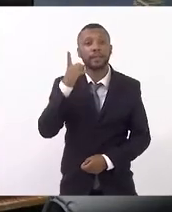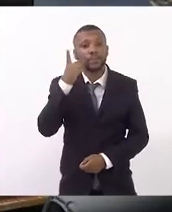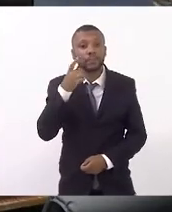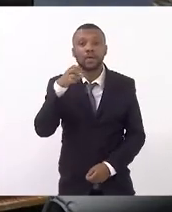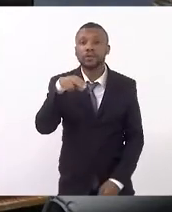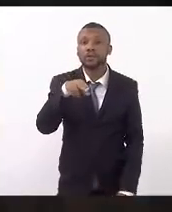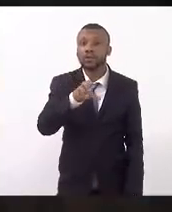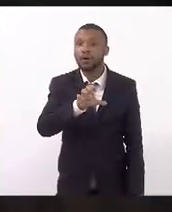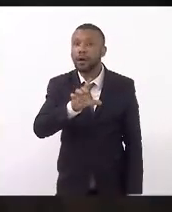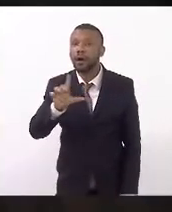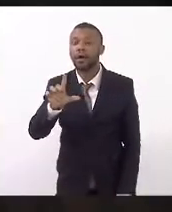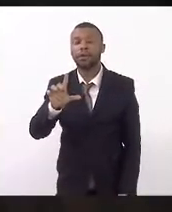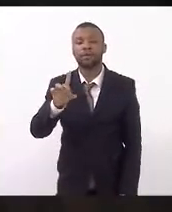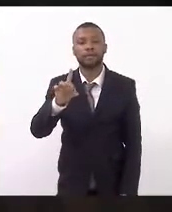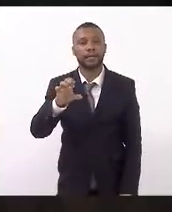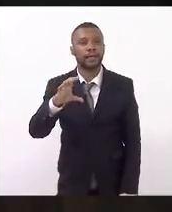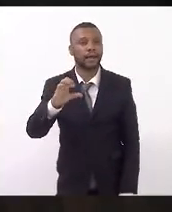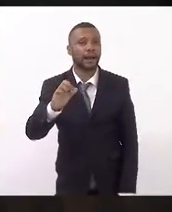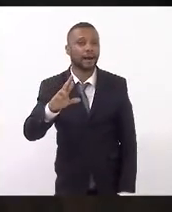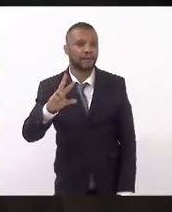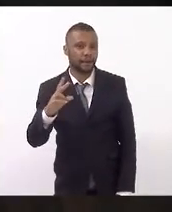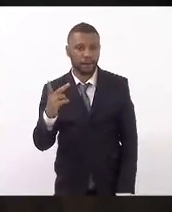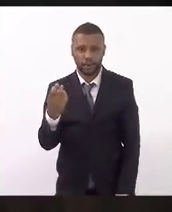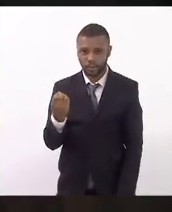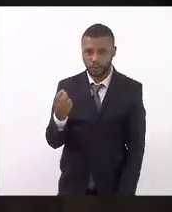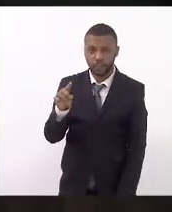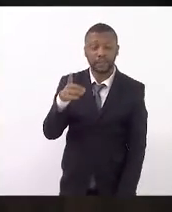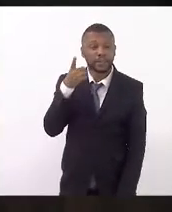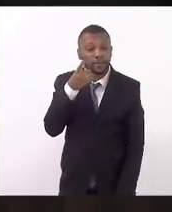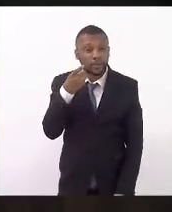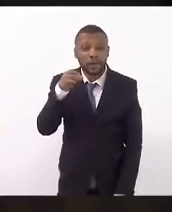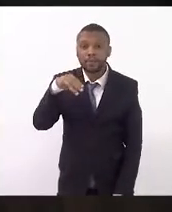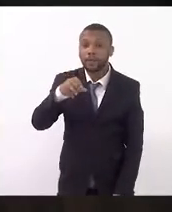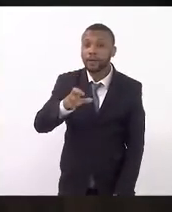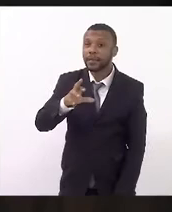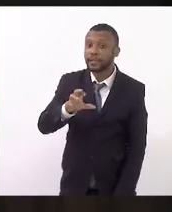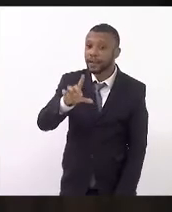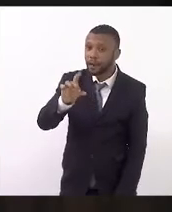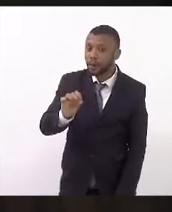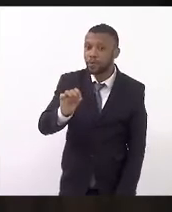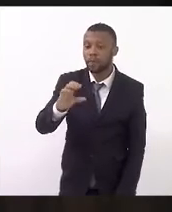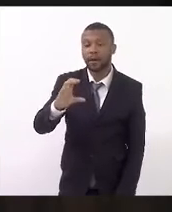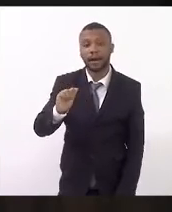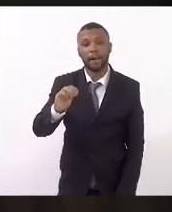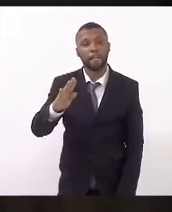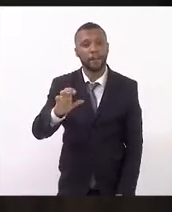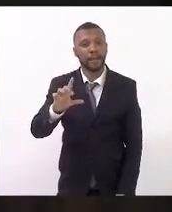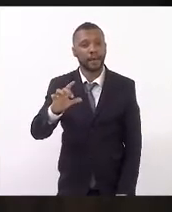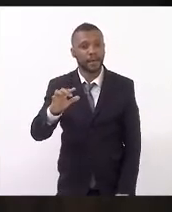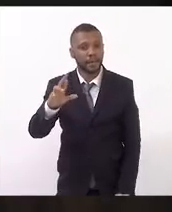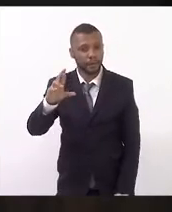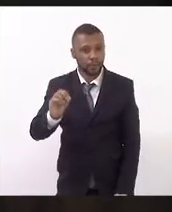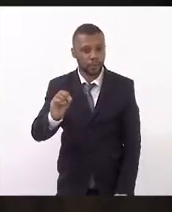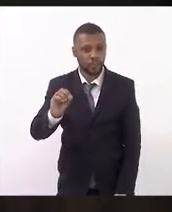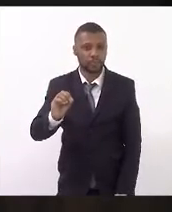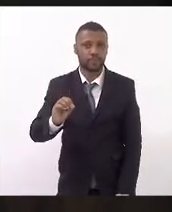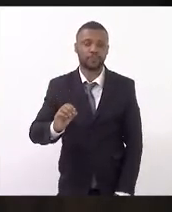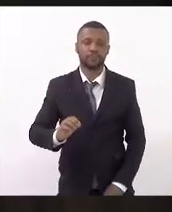Carvalho, deputado Noel de Carvalho, deputado Marcelo Cabeleireiro, deputado Marcelo